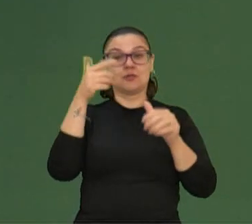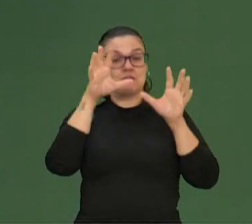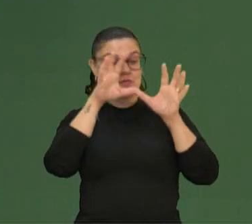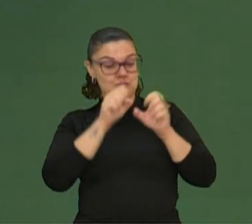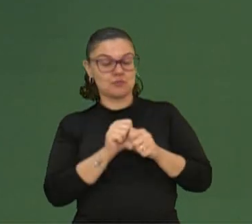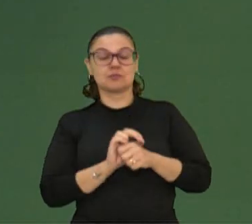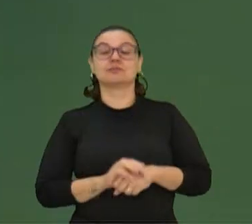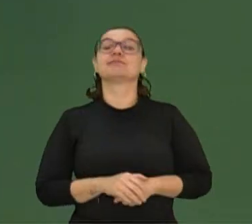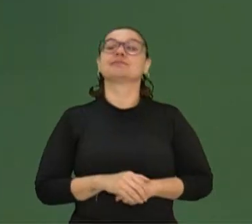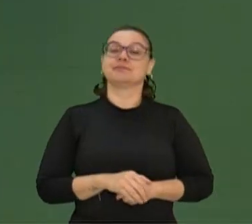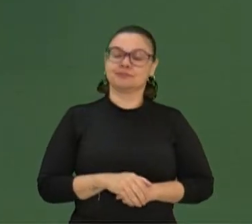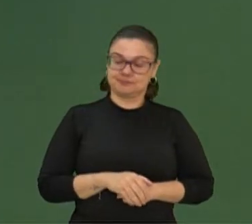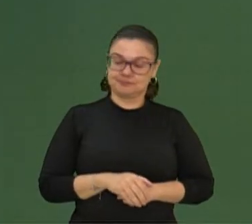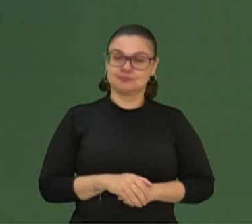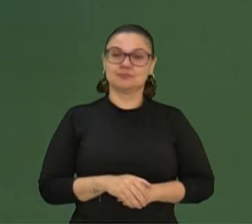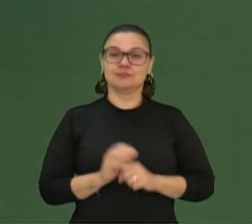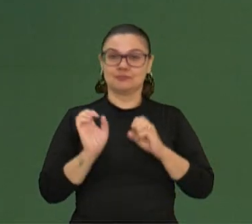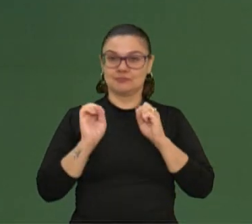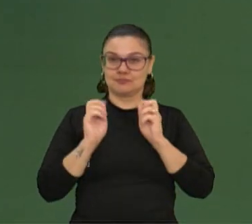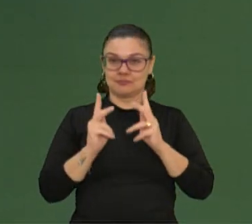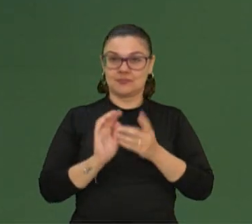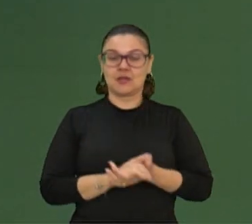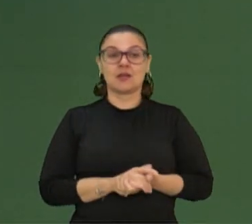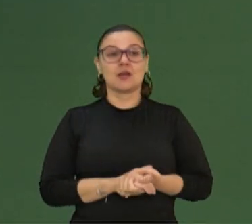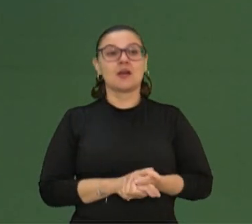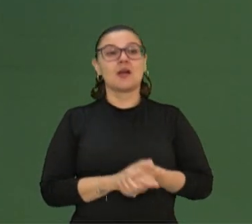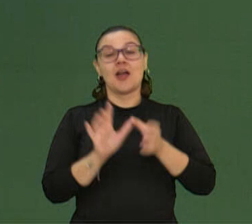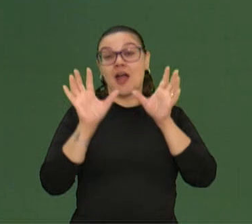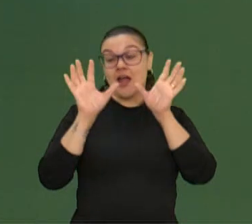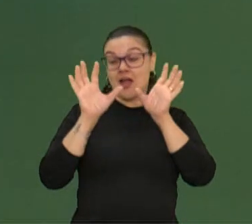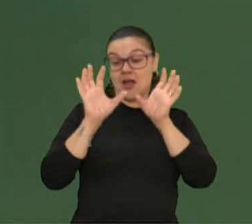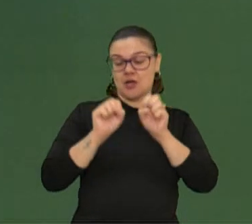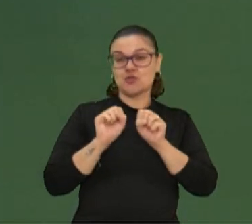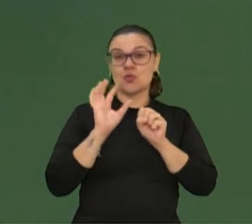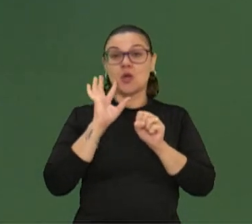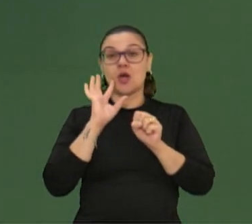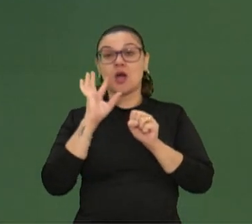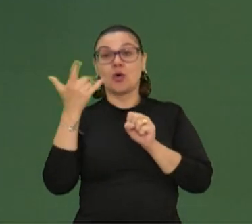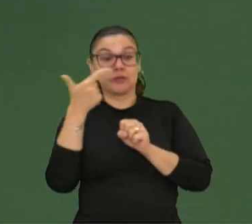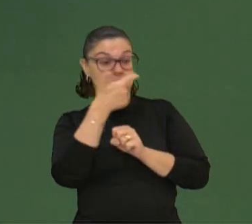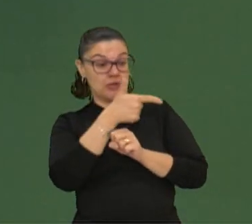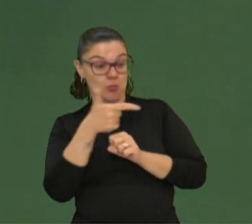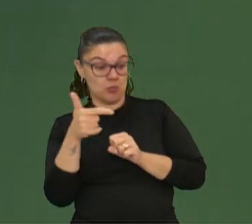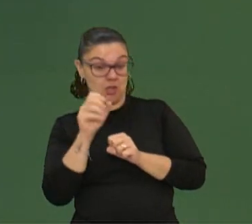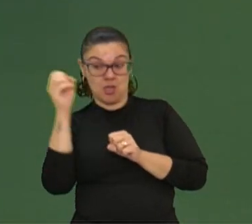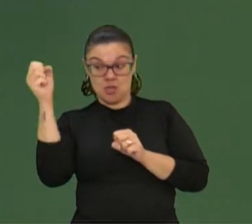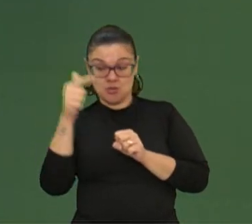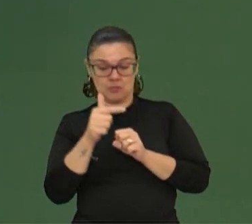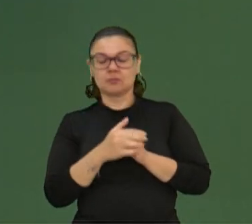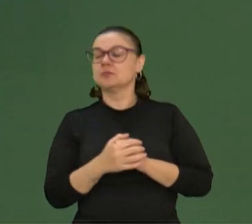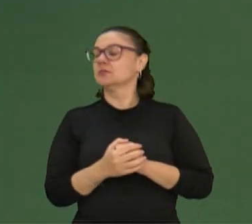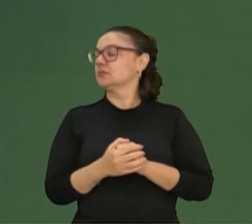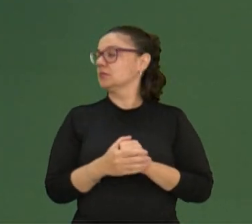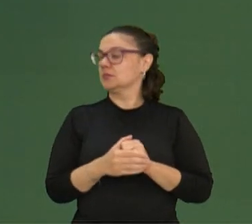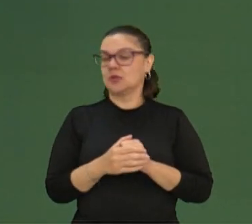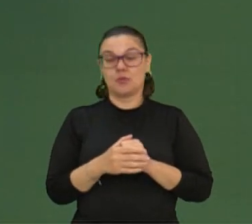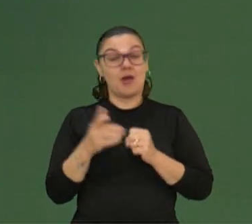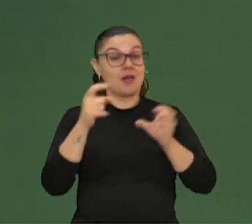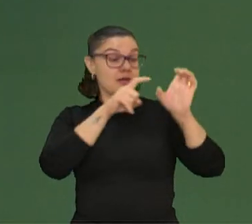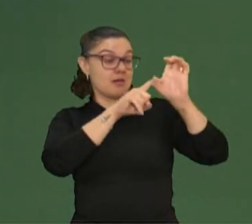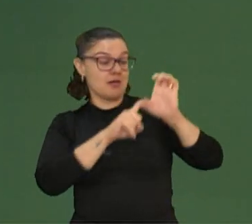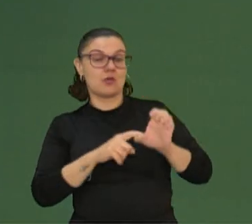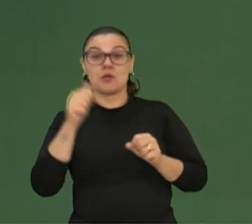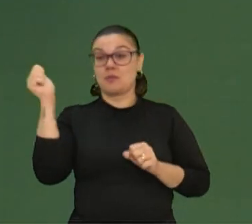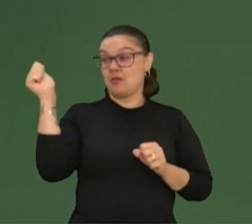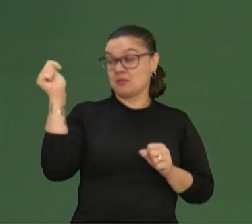a escura. Tá bom? A escura só acontece quando não tem luz? Não. Quer dizer que ela não depende da